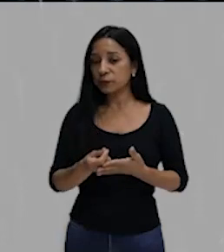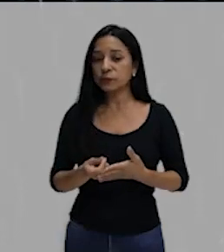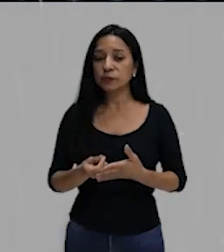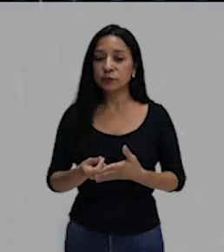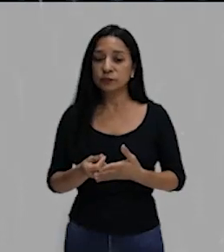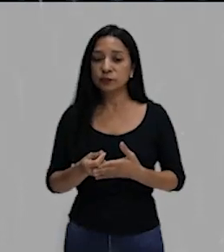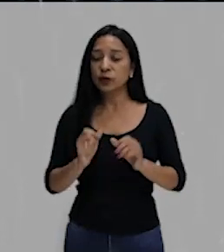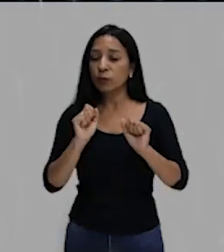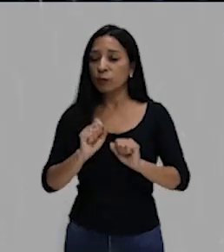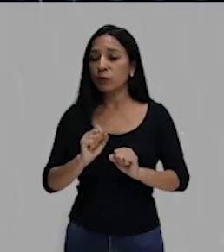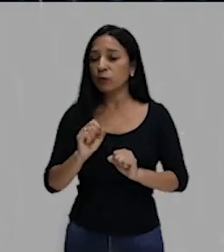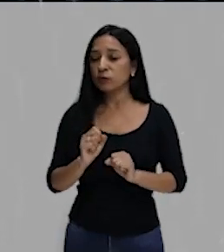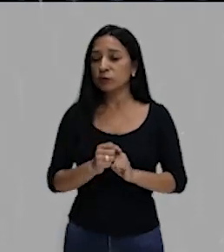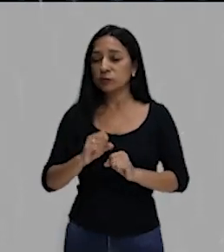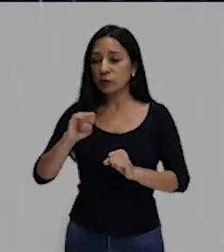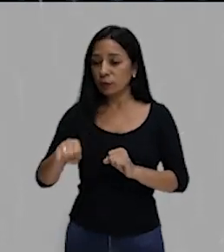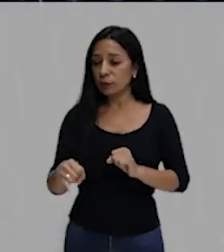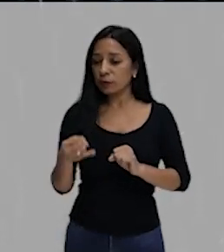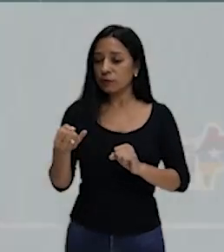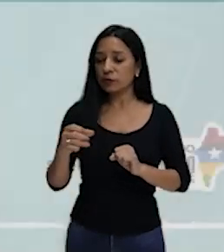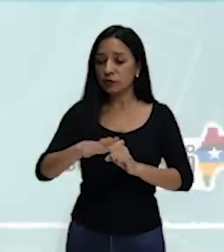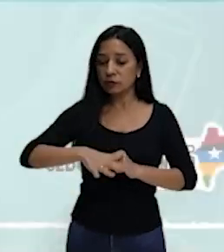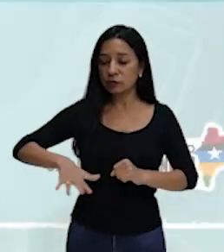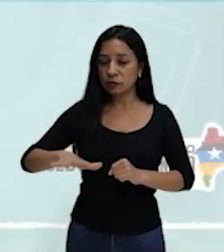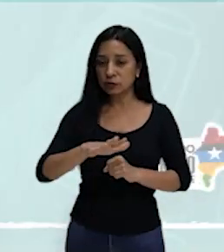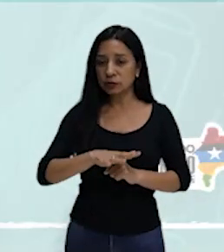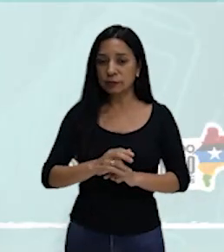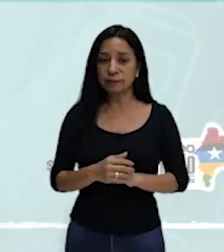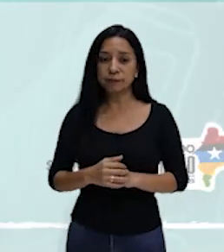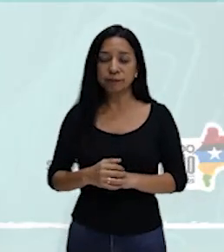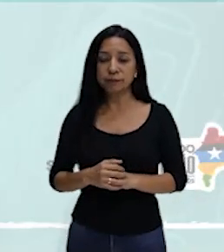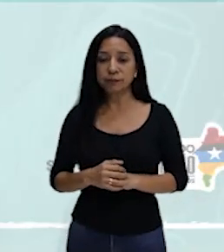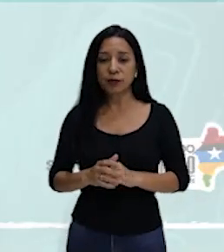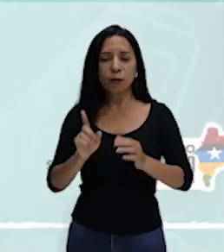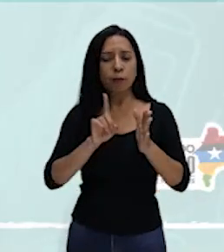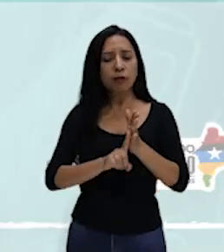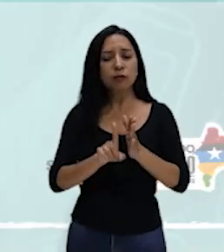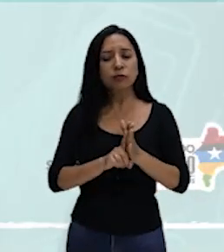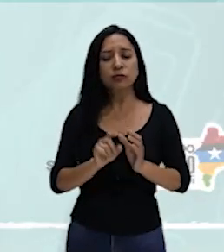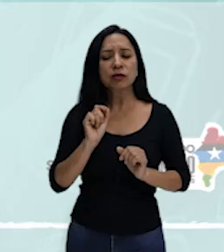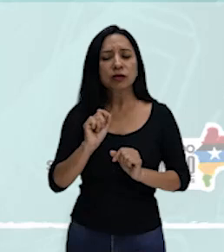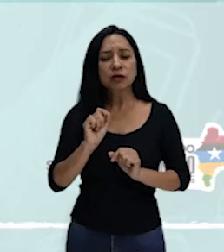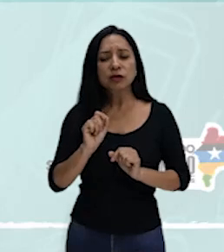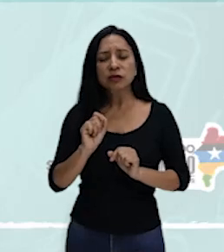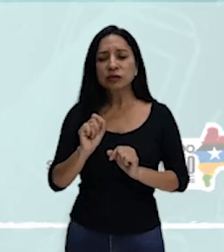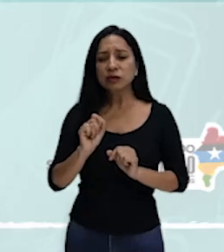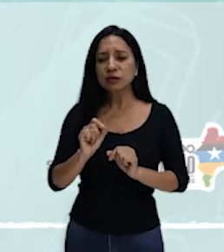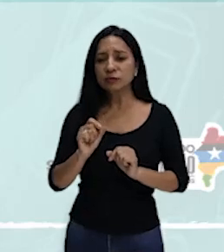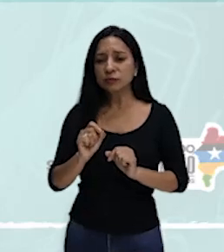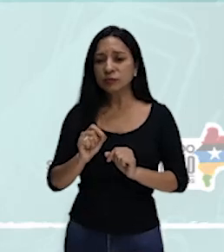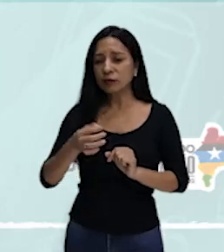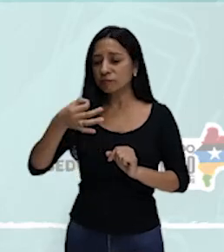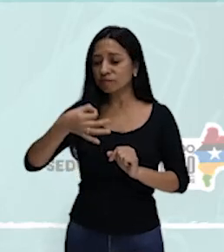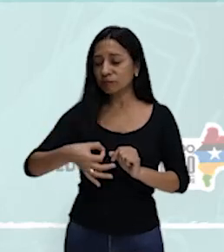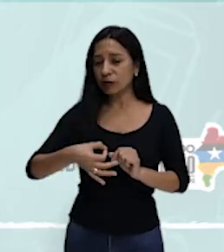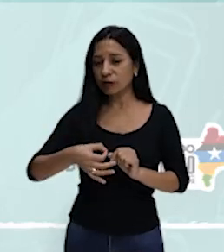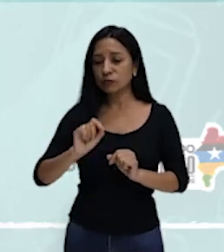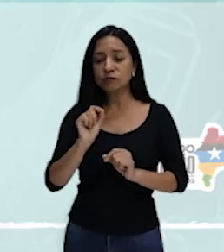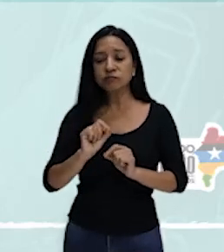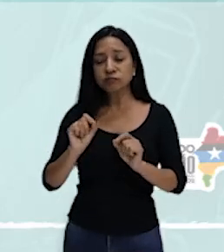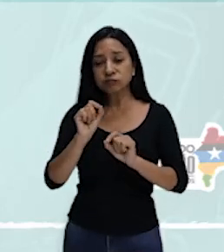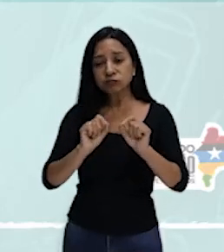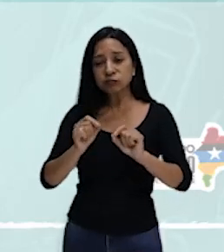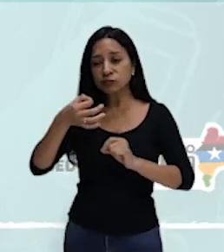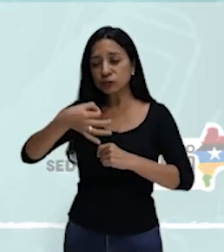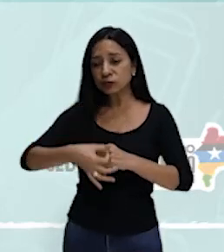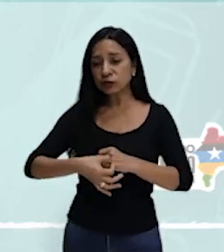promover o meio ambiente. Quem tem razão nessa discussão toda? Haverá riscos reais de